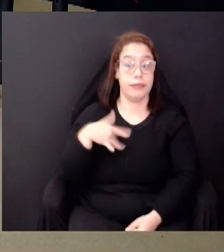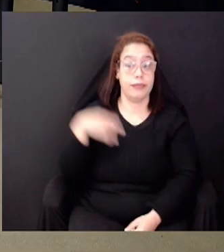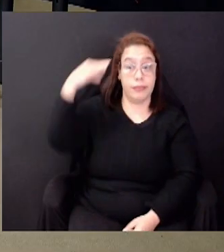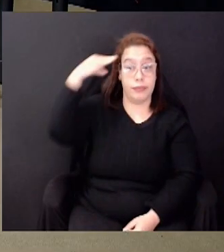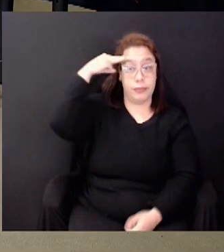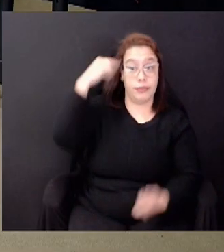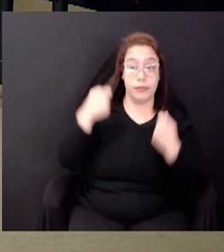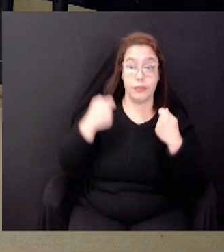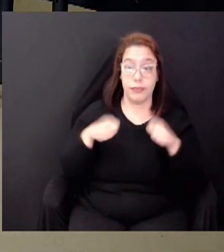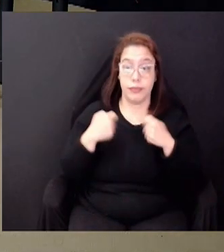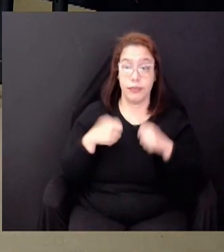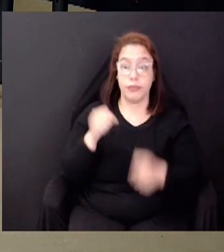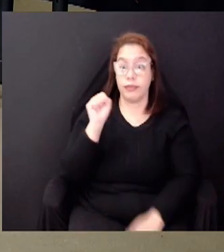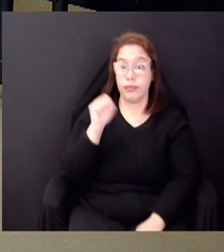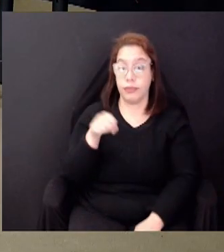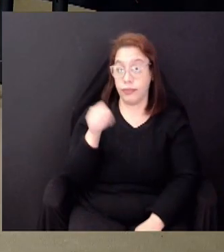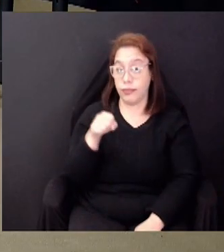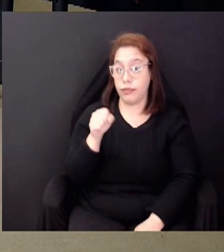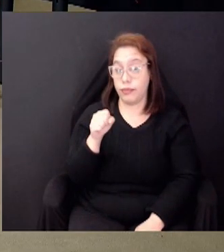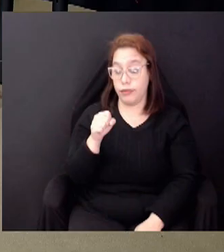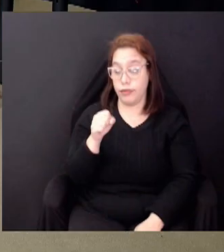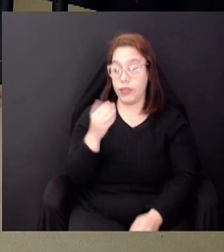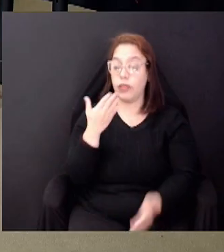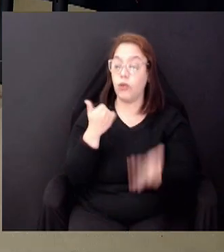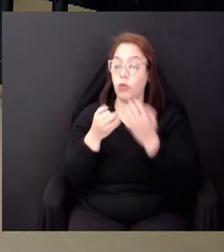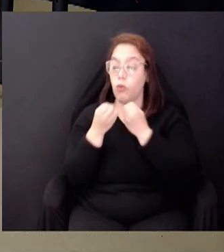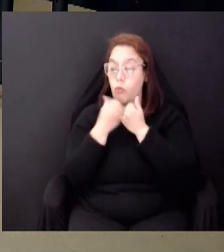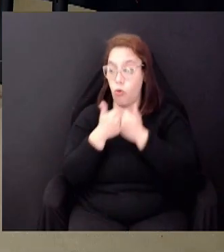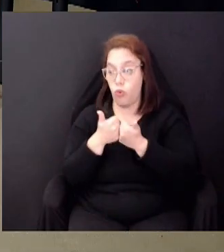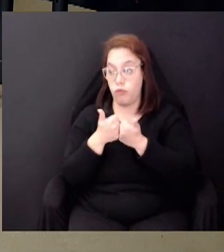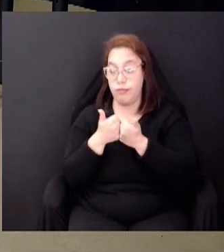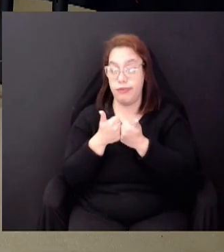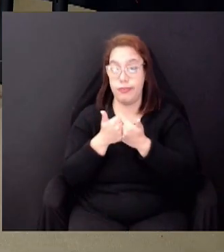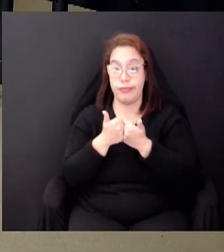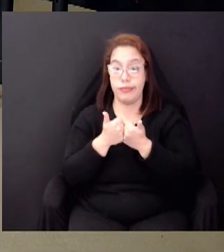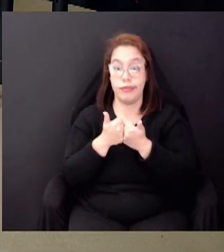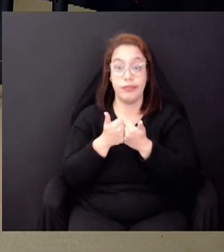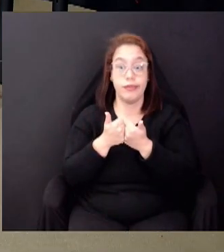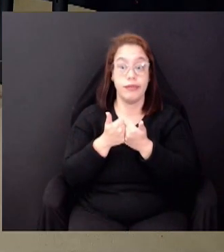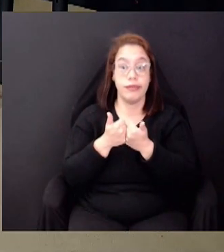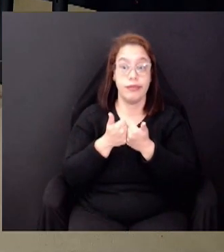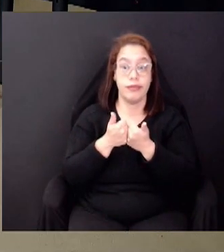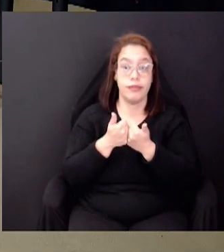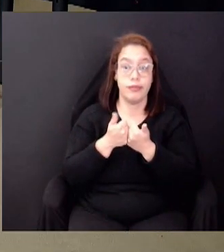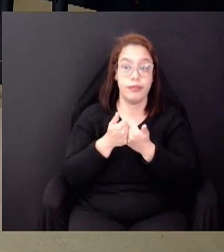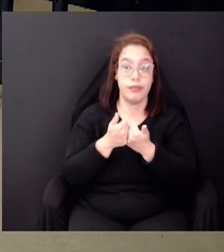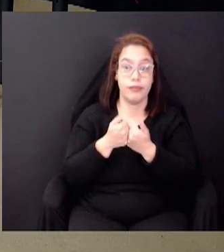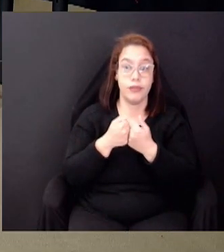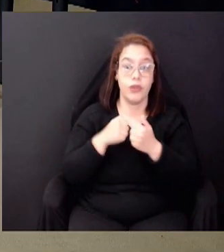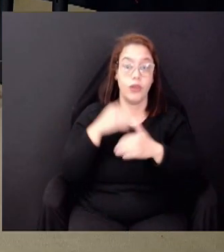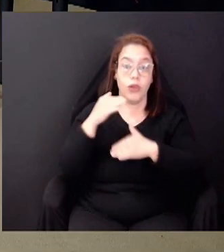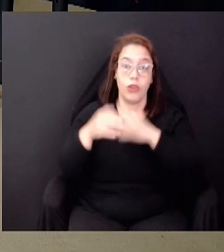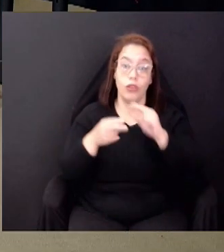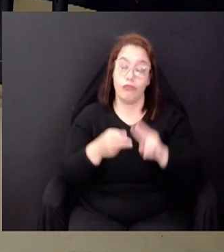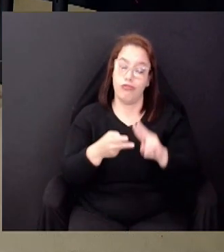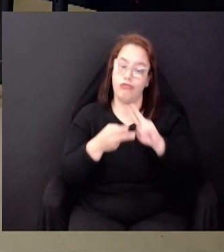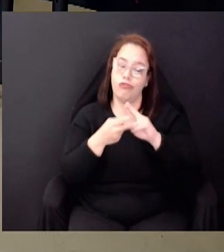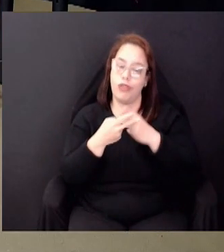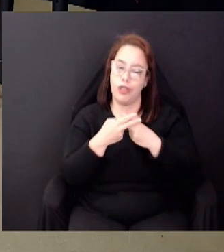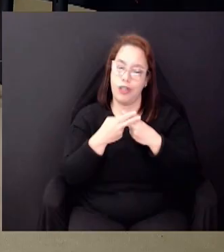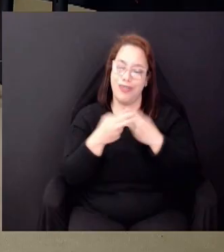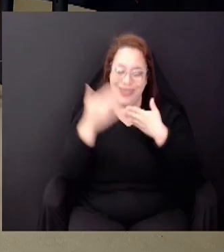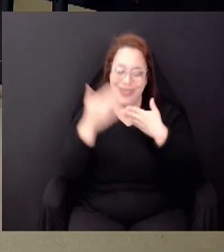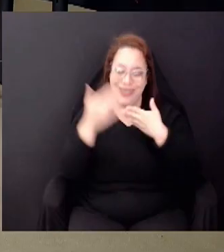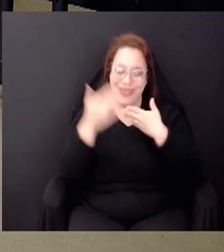sim, de alimentação, né? E, de repente, se essa dieta fizer bem, o hashtag tamo junto. Agradecendo você